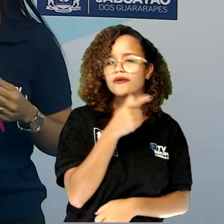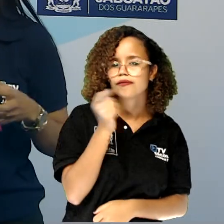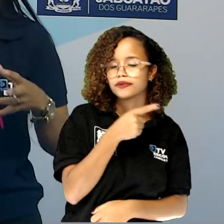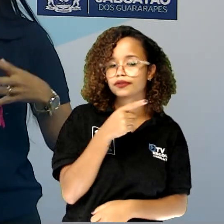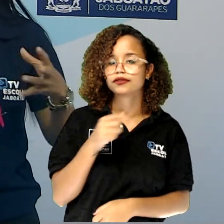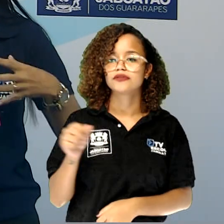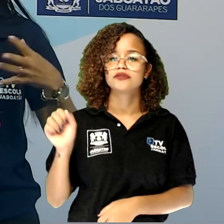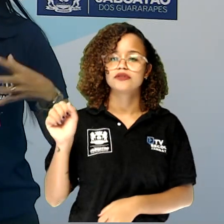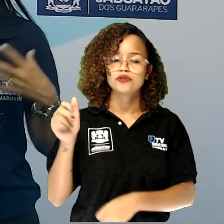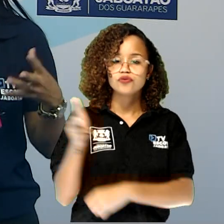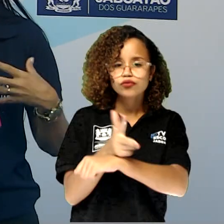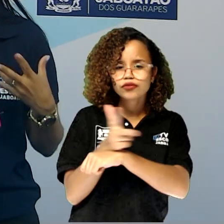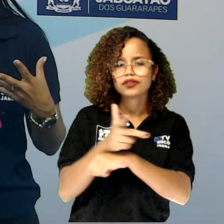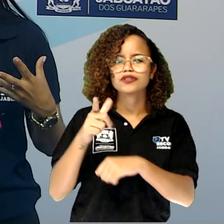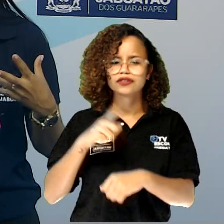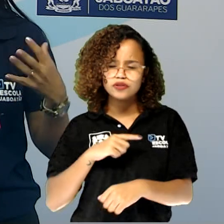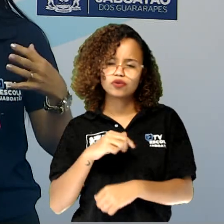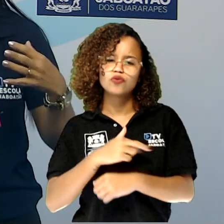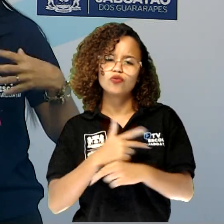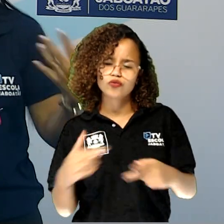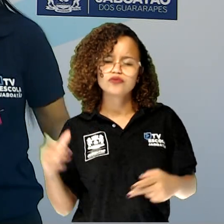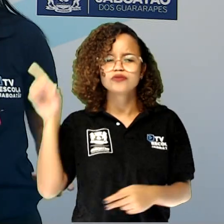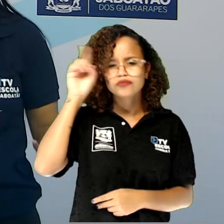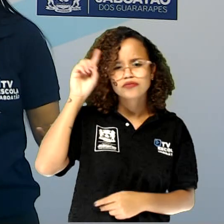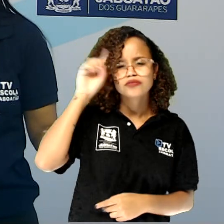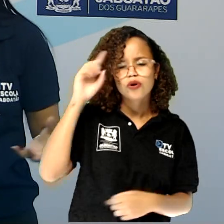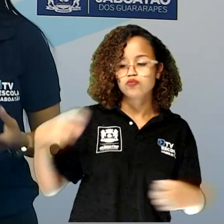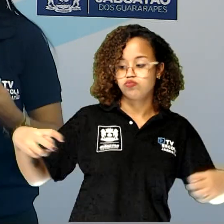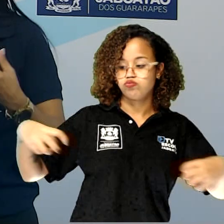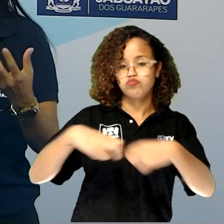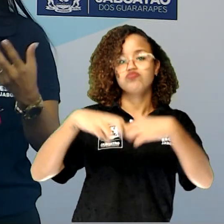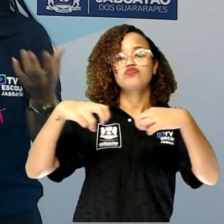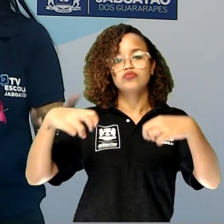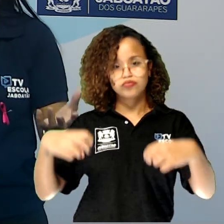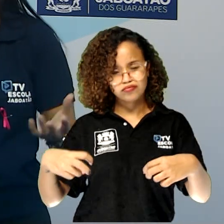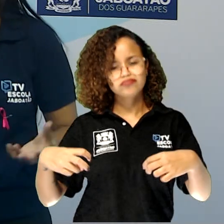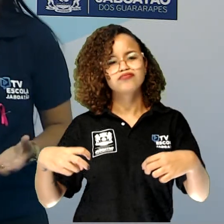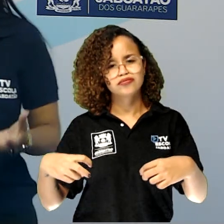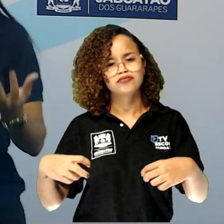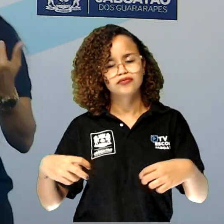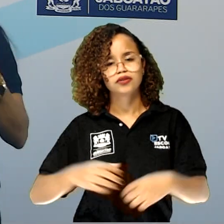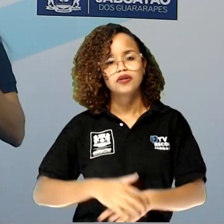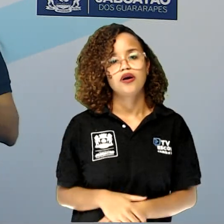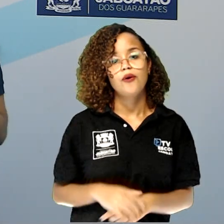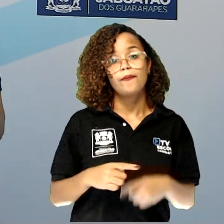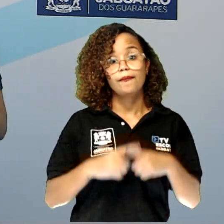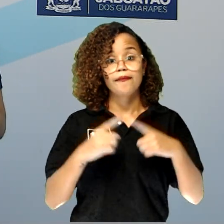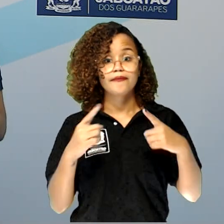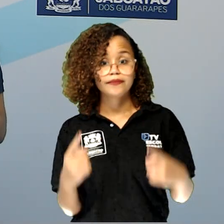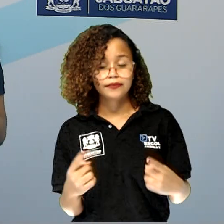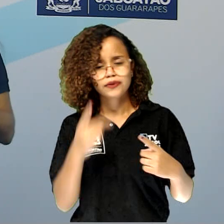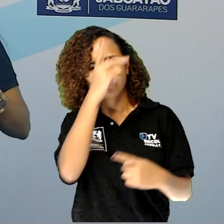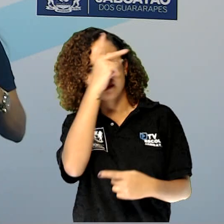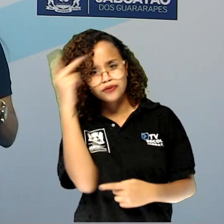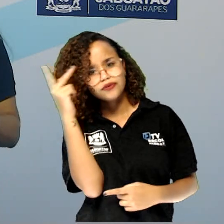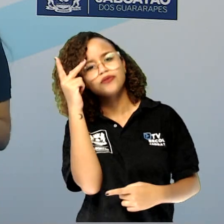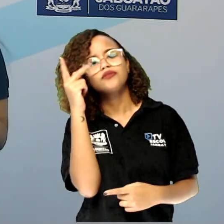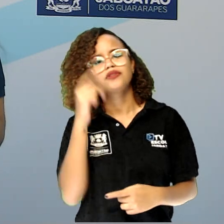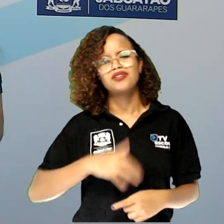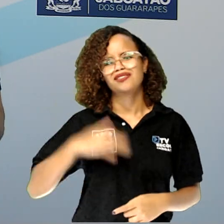vídeo trazia uma situação do cotidiano, né, um acidente, né, um acidente bem chato, mas que a pessoa que estava